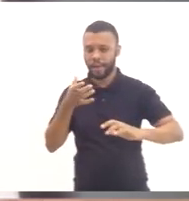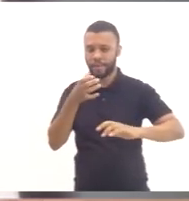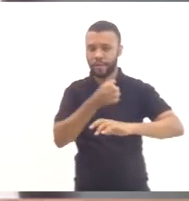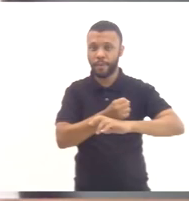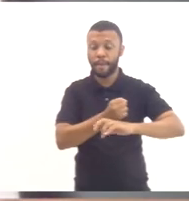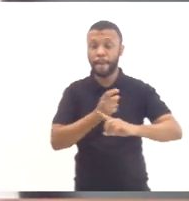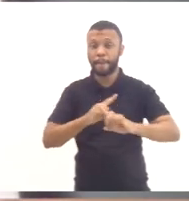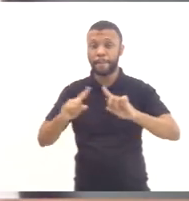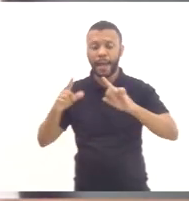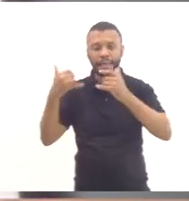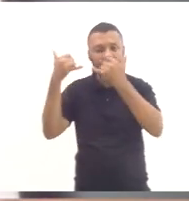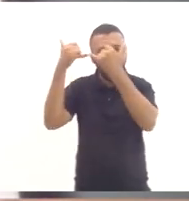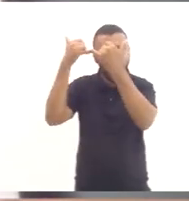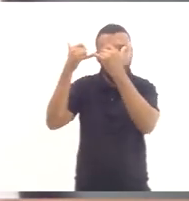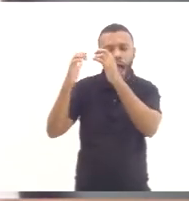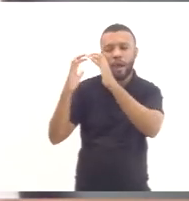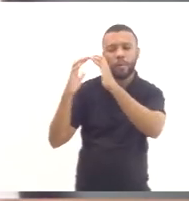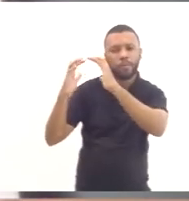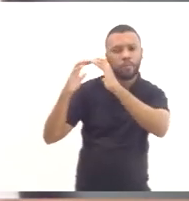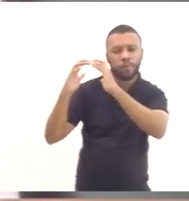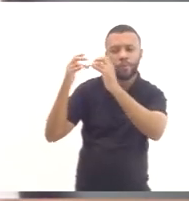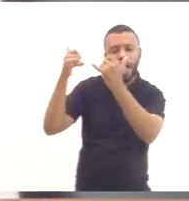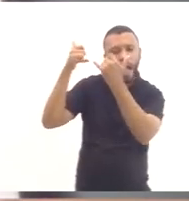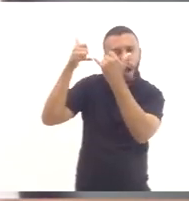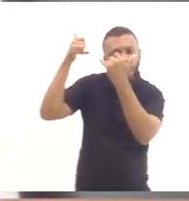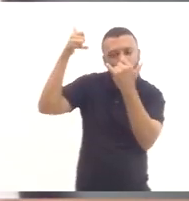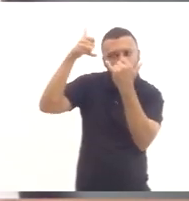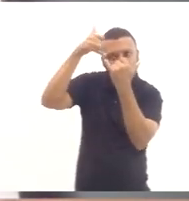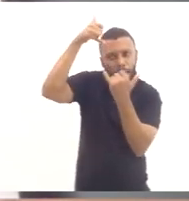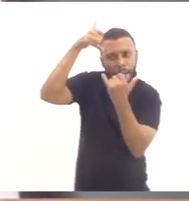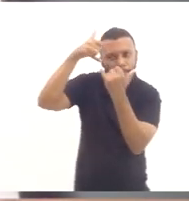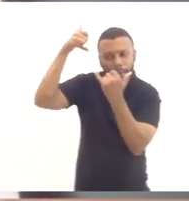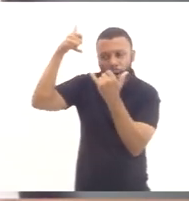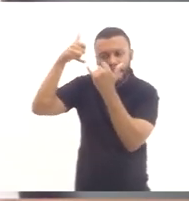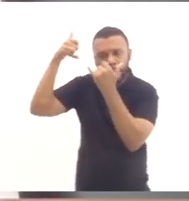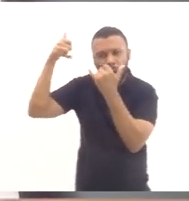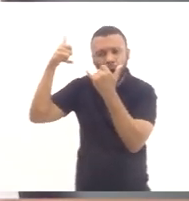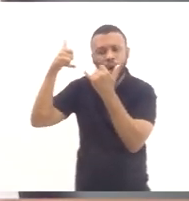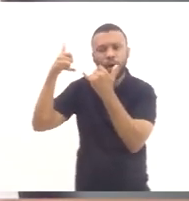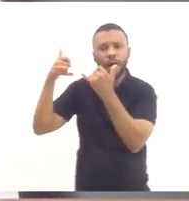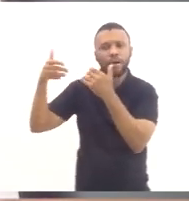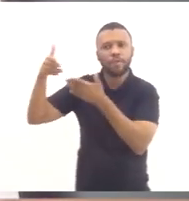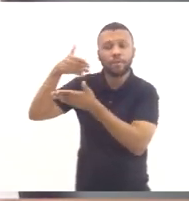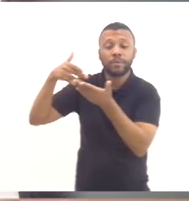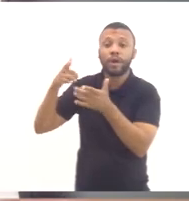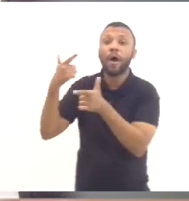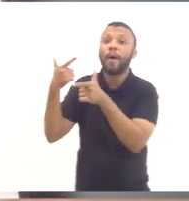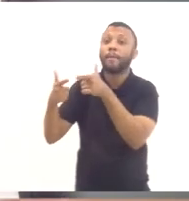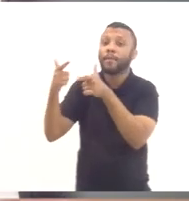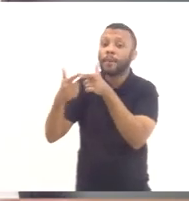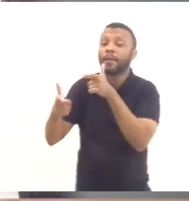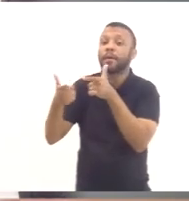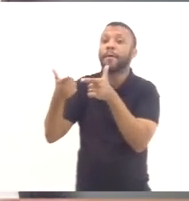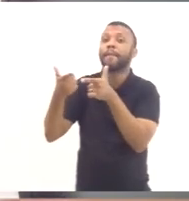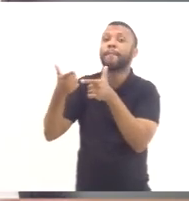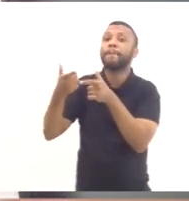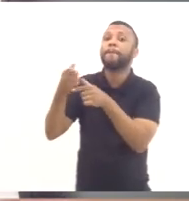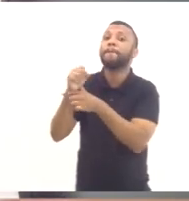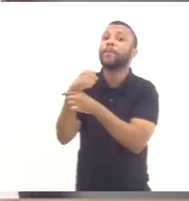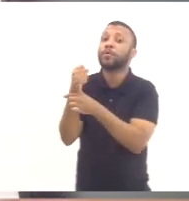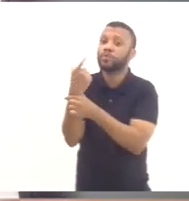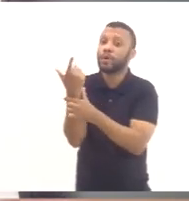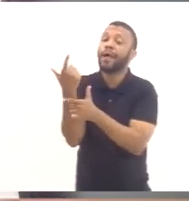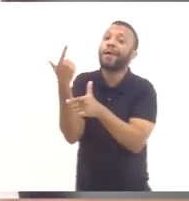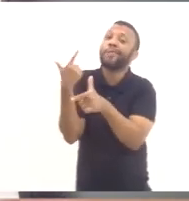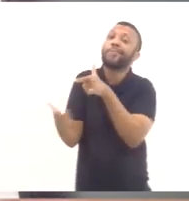as conexões nervosas o suficiente para ele fazer um movimento o motor Então essa com ela motora é muito grande é o caso